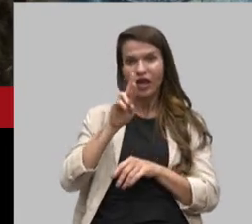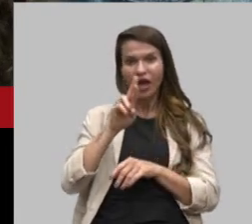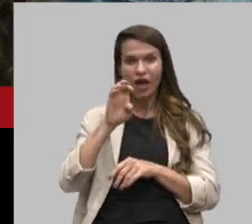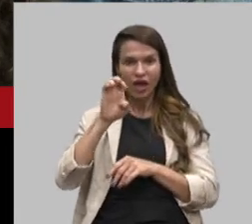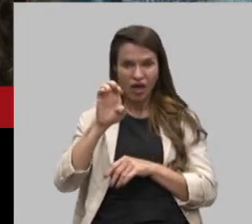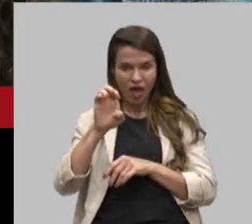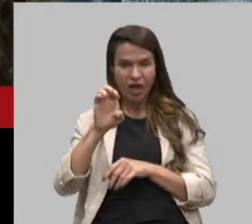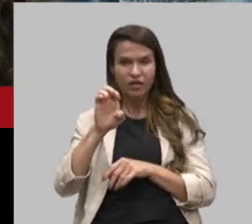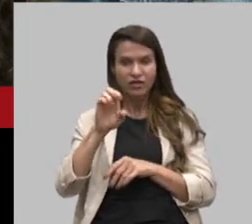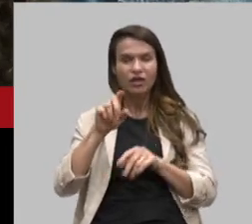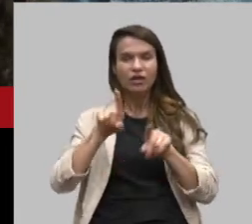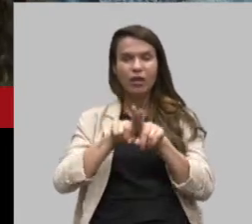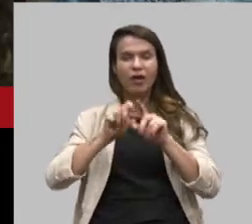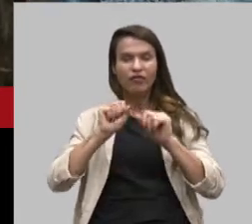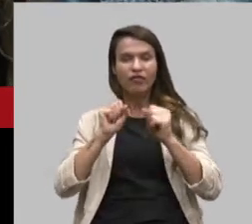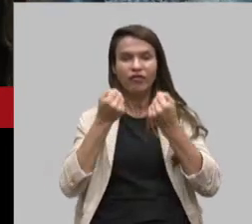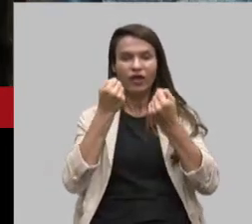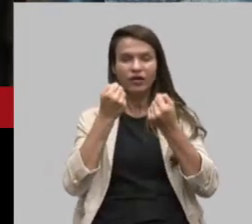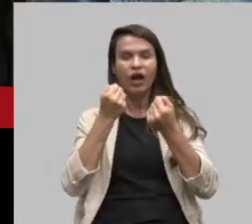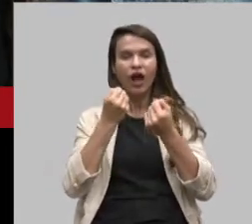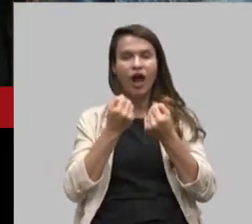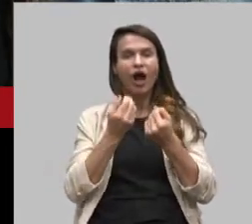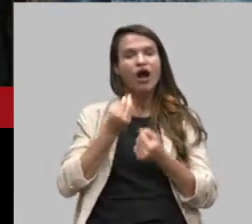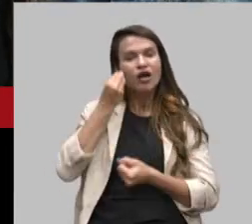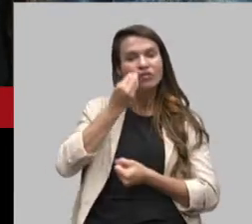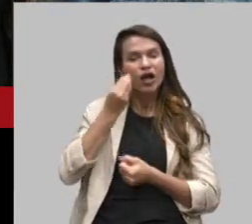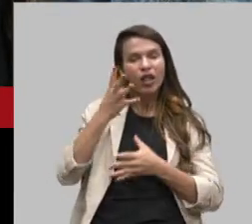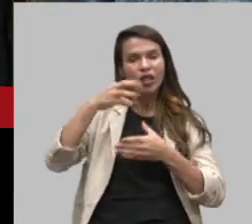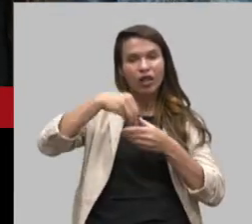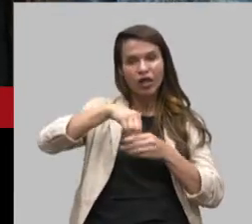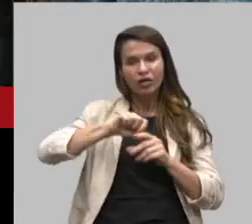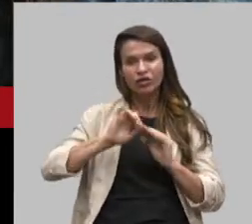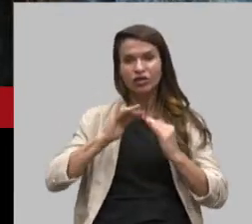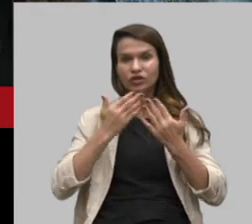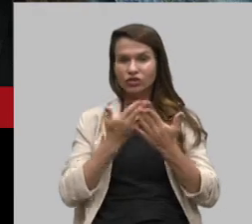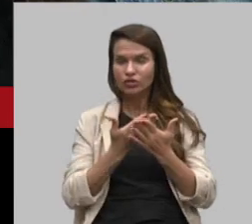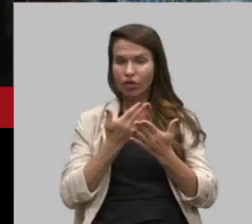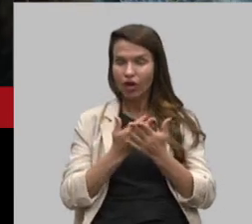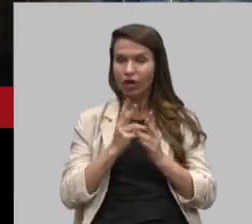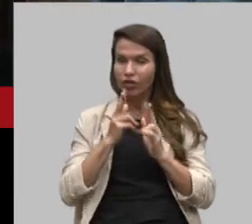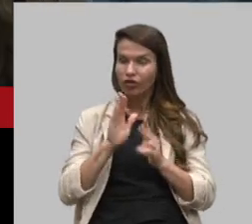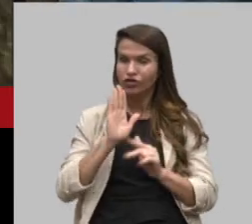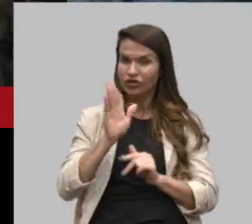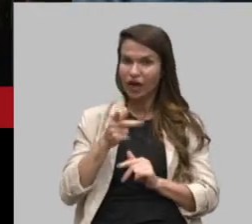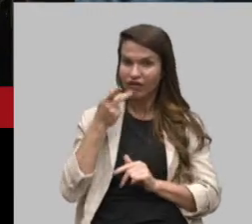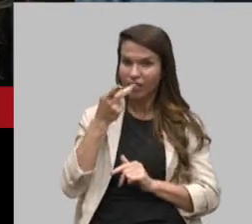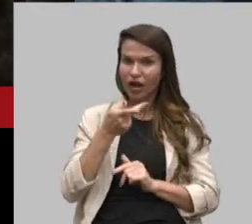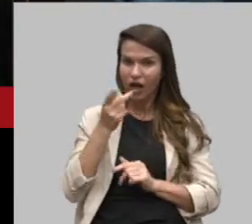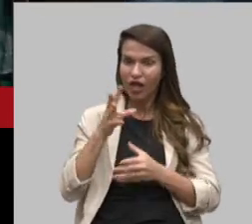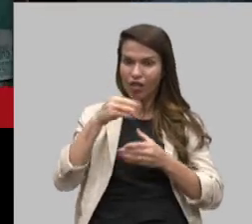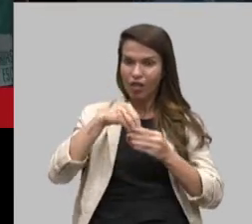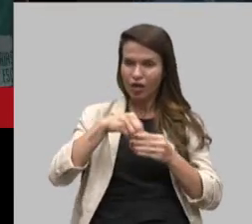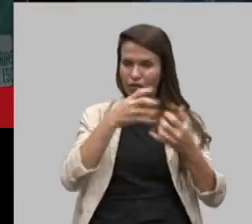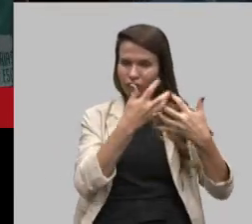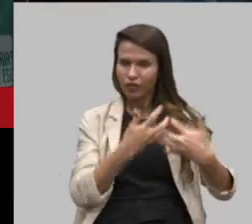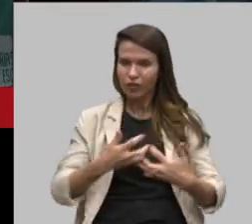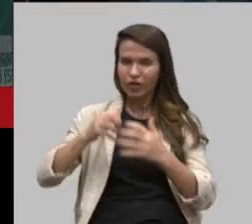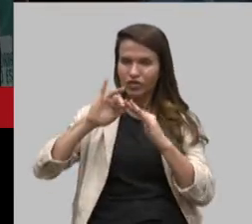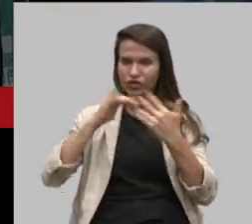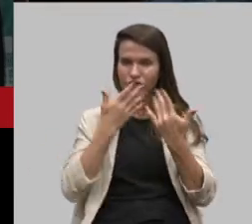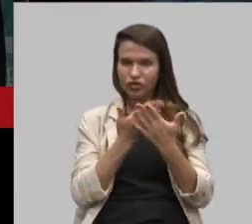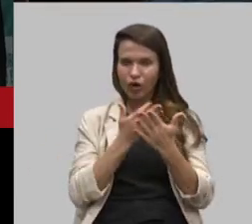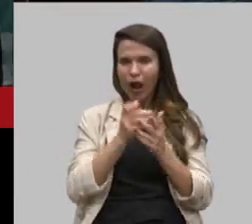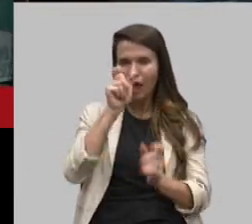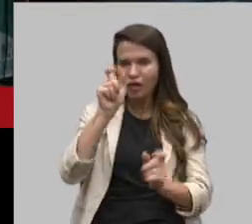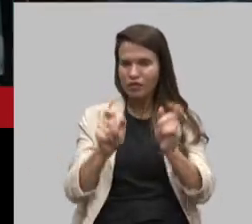fortalecer a nossa vivência dentro de da escola porque como eu disse dentro de um funcionamento da escola as pessoas podem ser